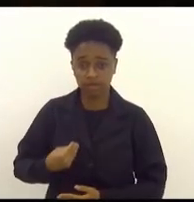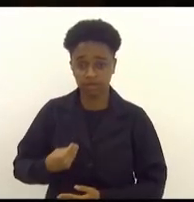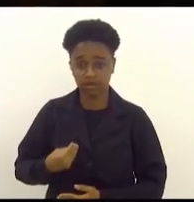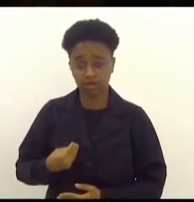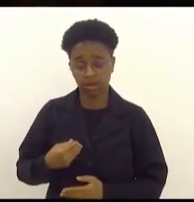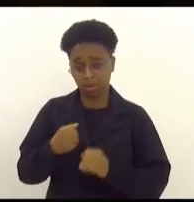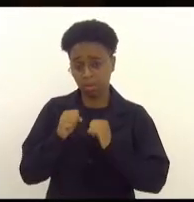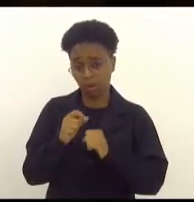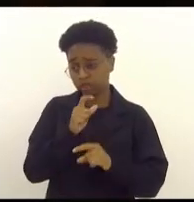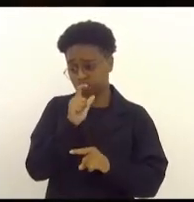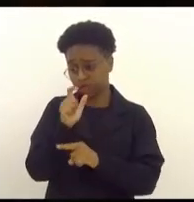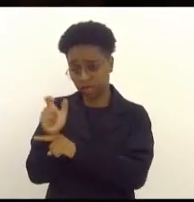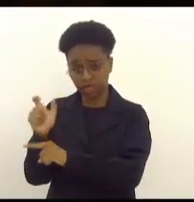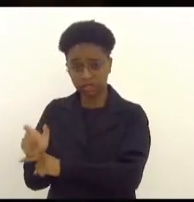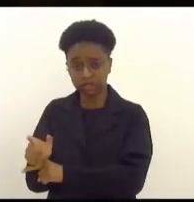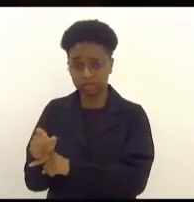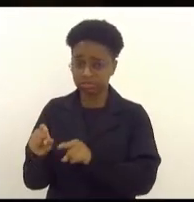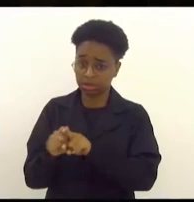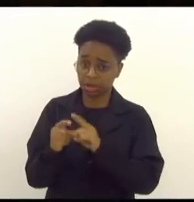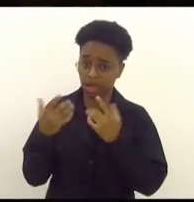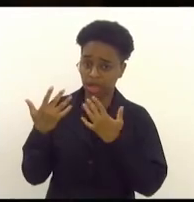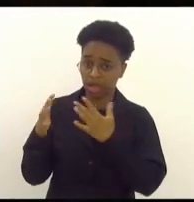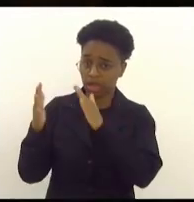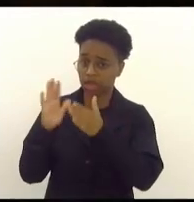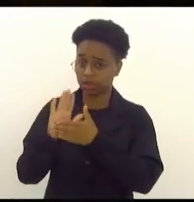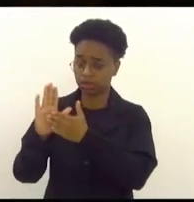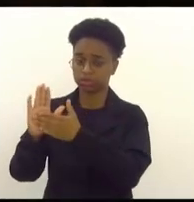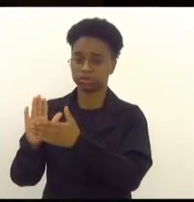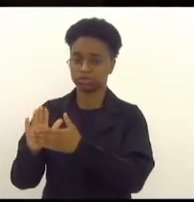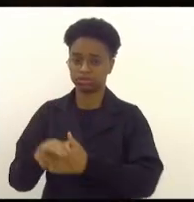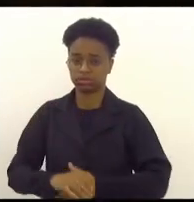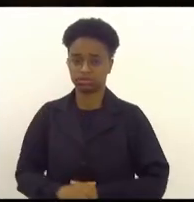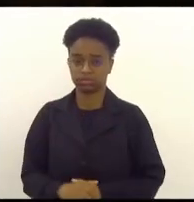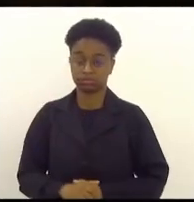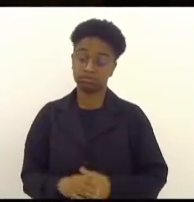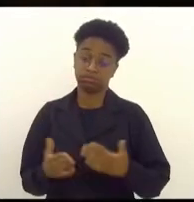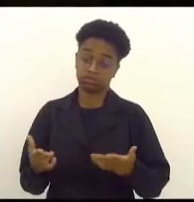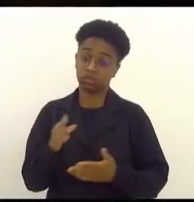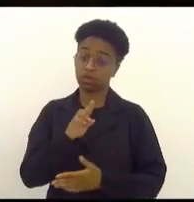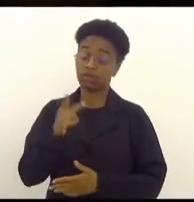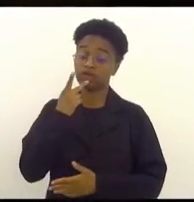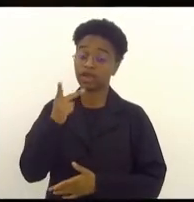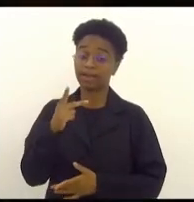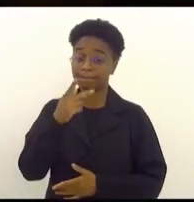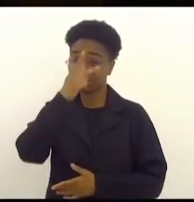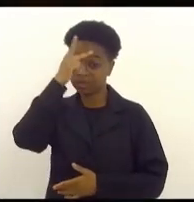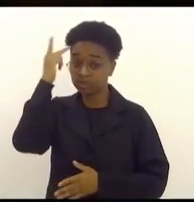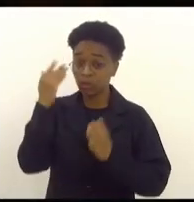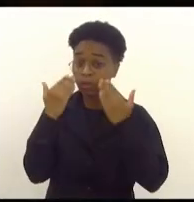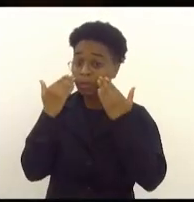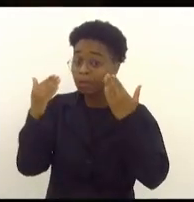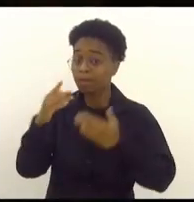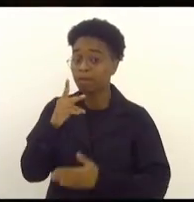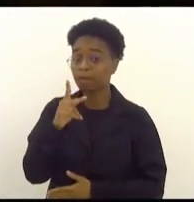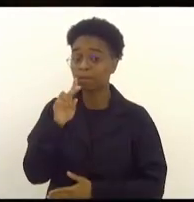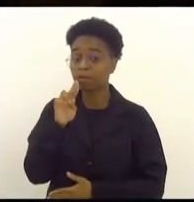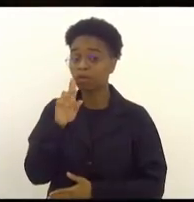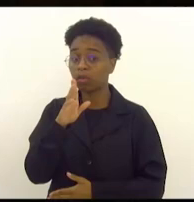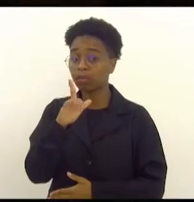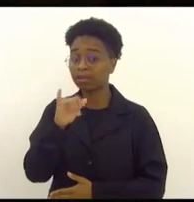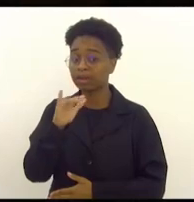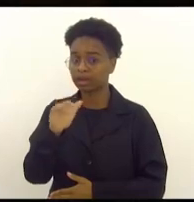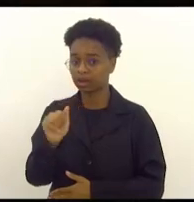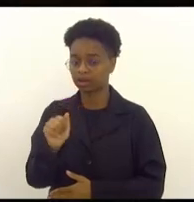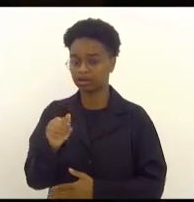sujeita a críticas e elogios o nome diz pessoa pública eu sou a pública